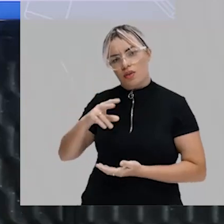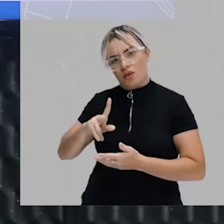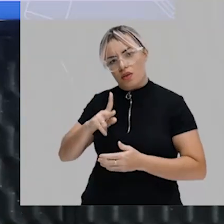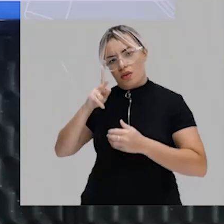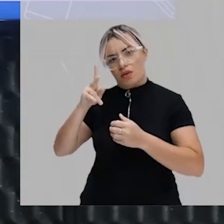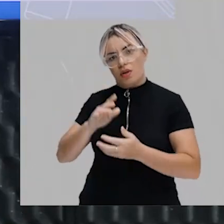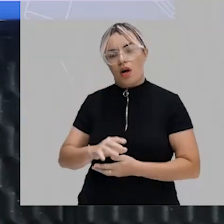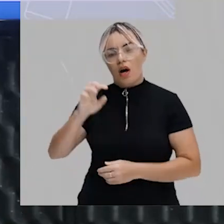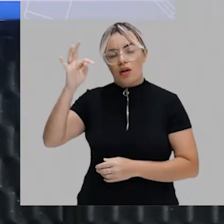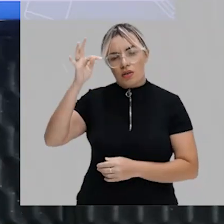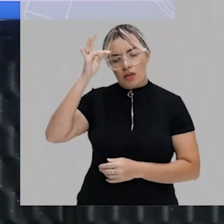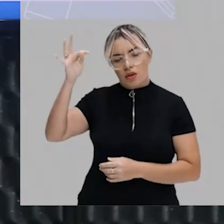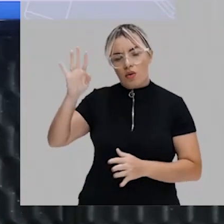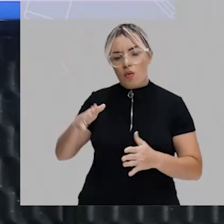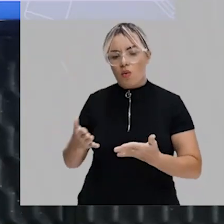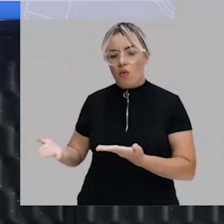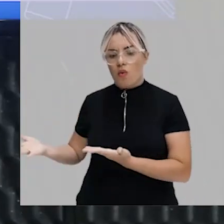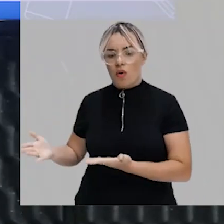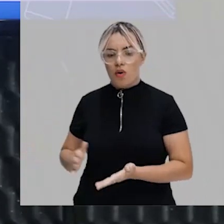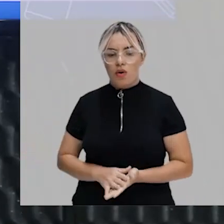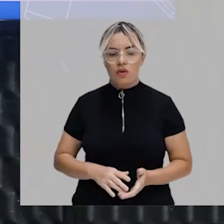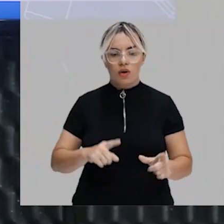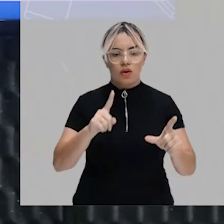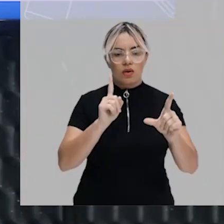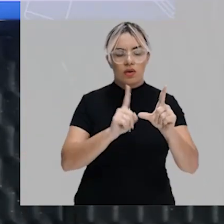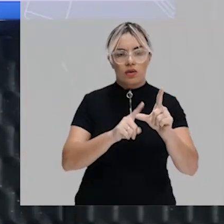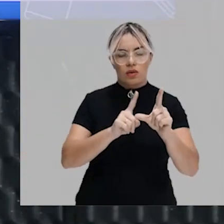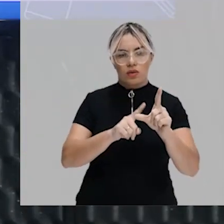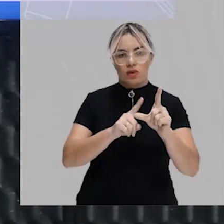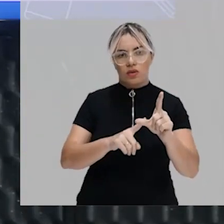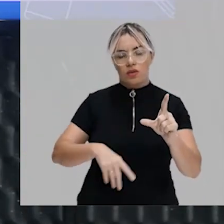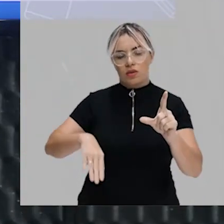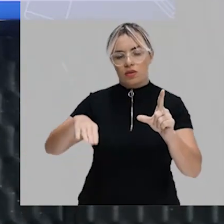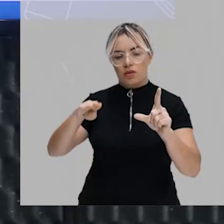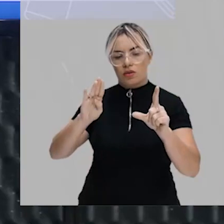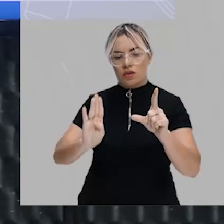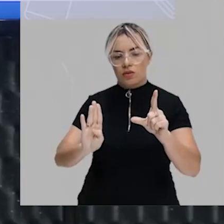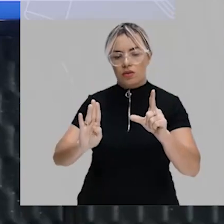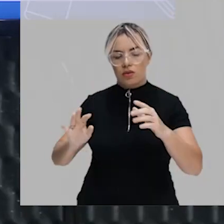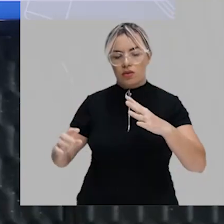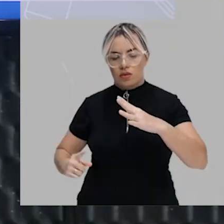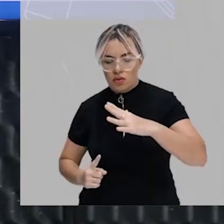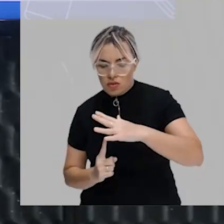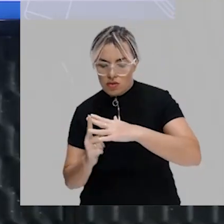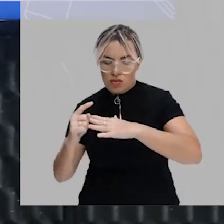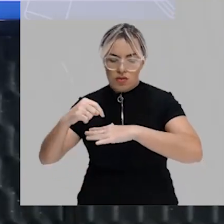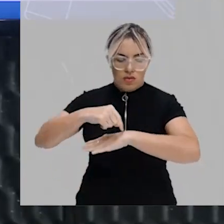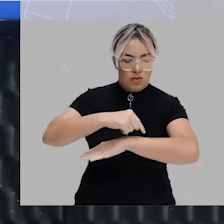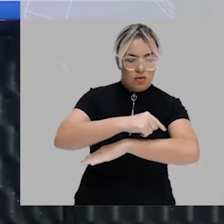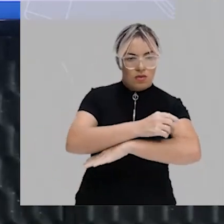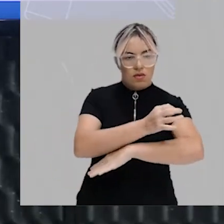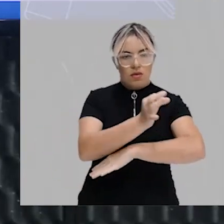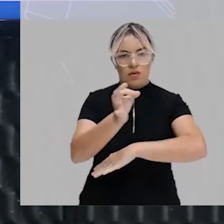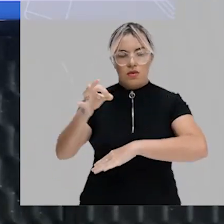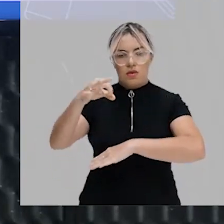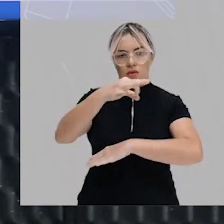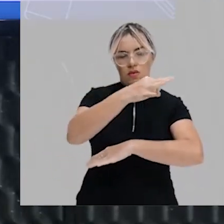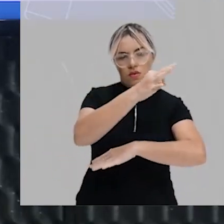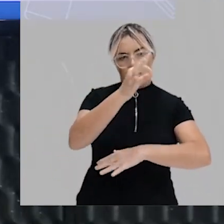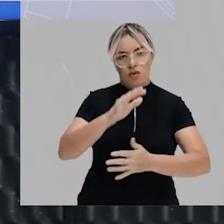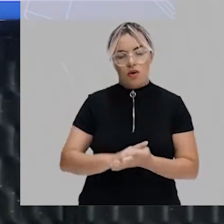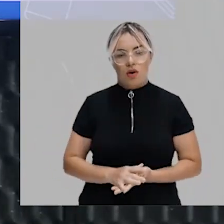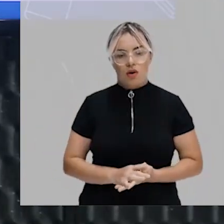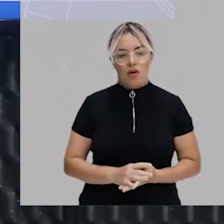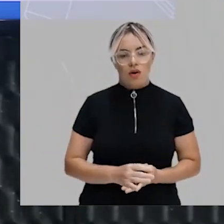fortaleceu qual teoria? Ele só pode ter fortalecido a teoria da biogênese, ou seja, os seres